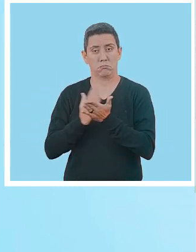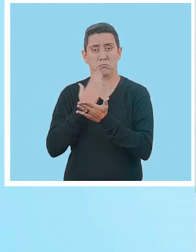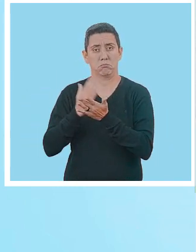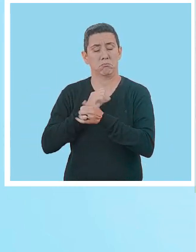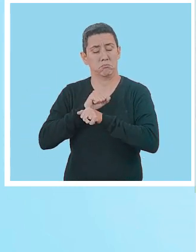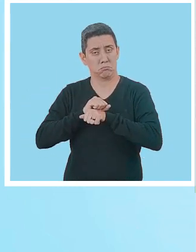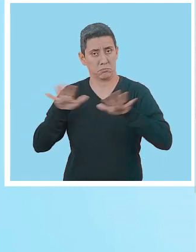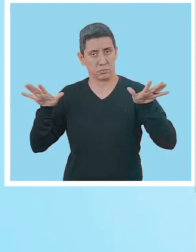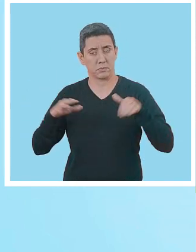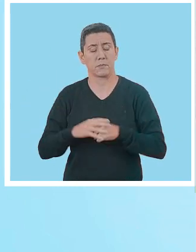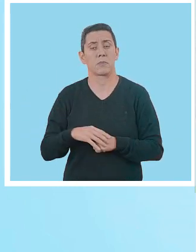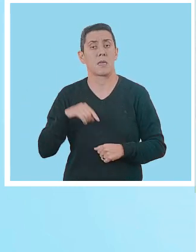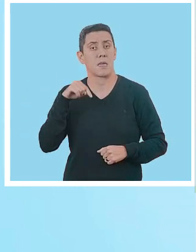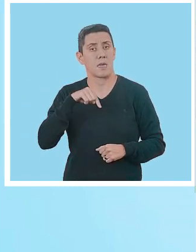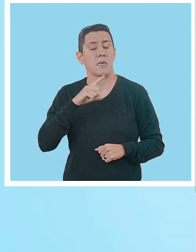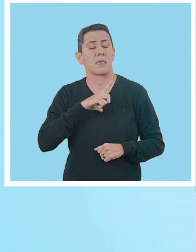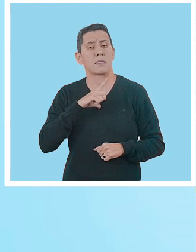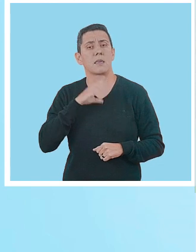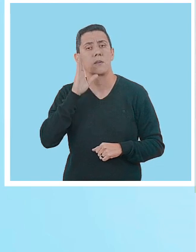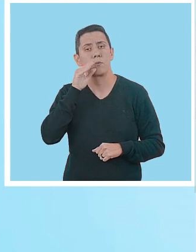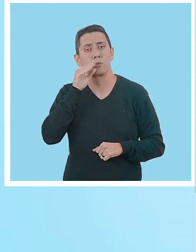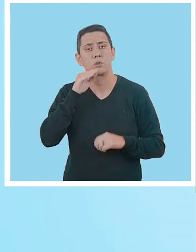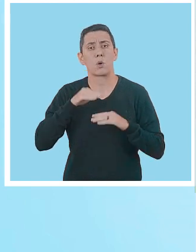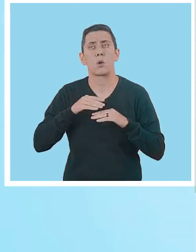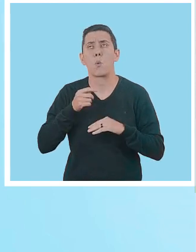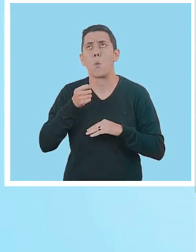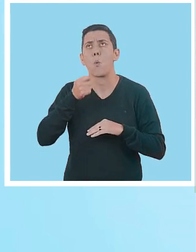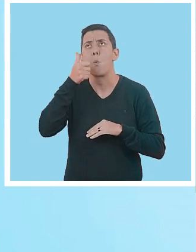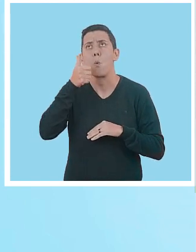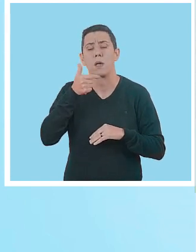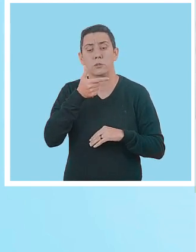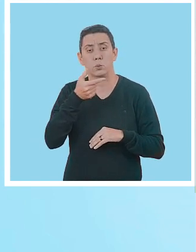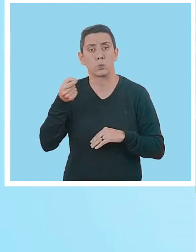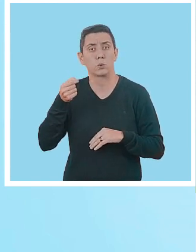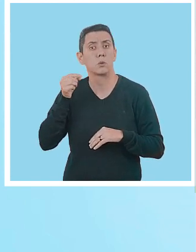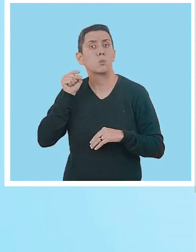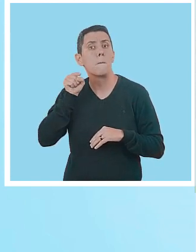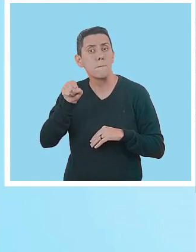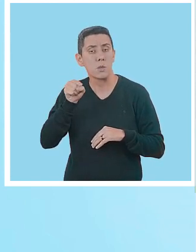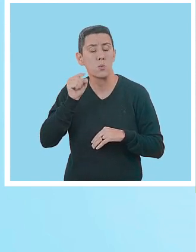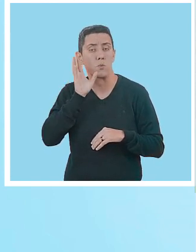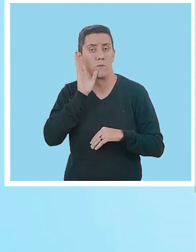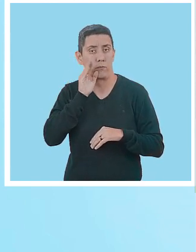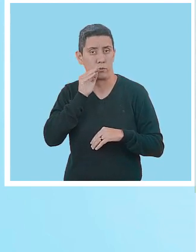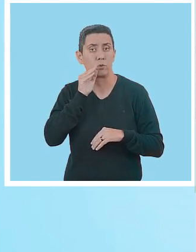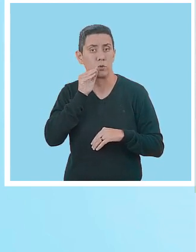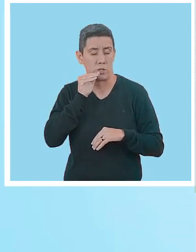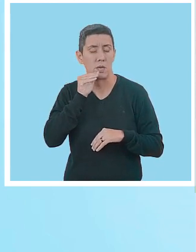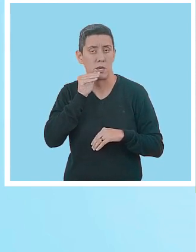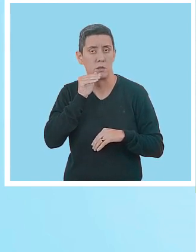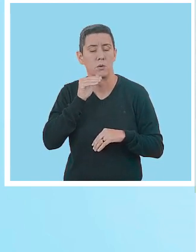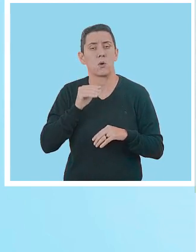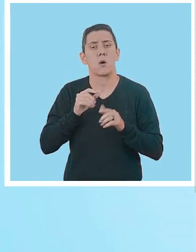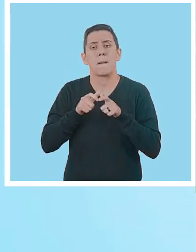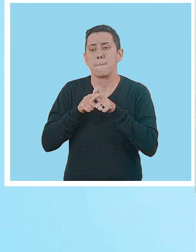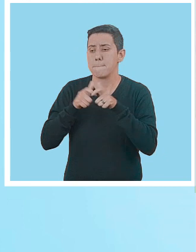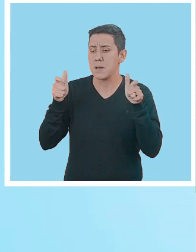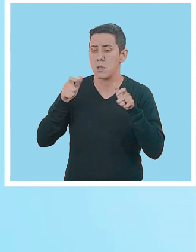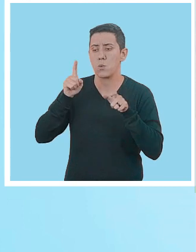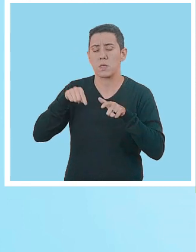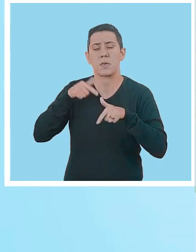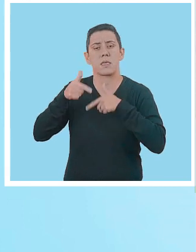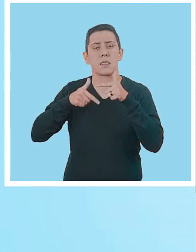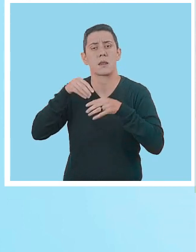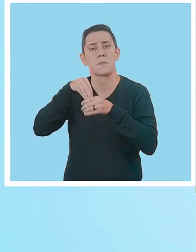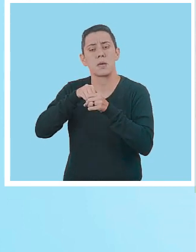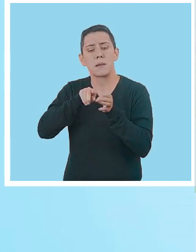200 mil funcionários e metade deles praticamente mais da metade alocados em pesquisa e desenvolvimento